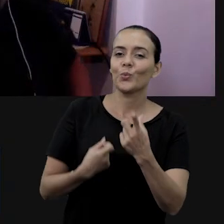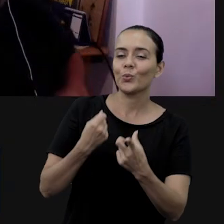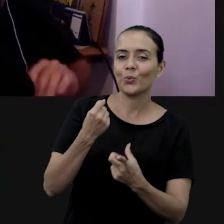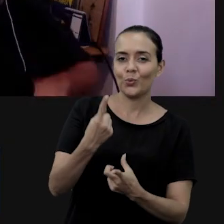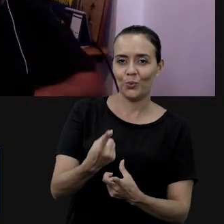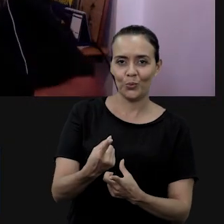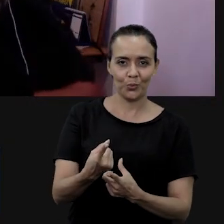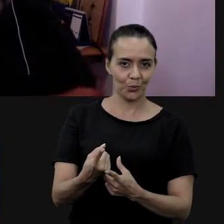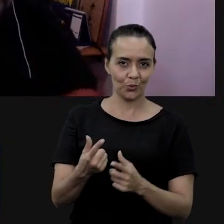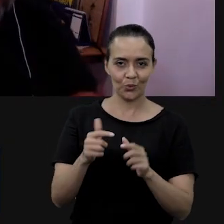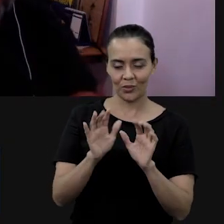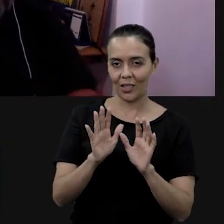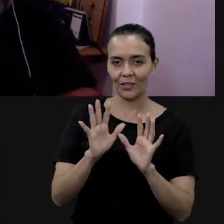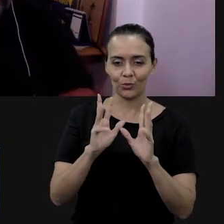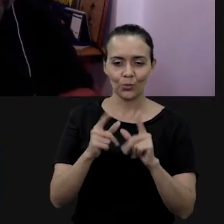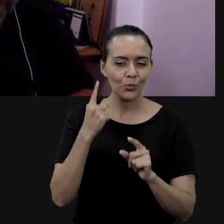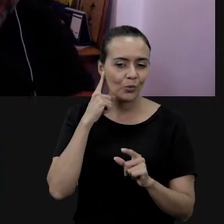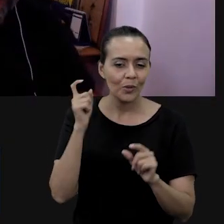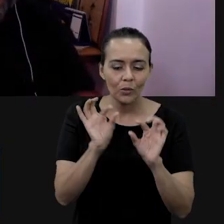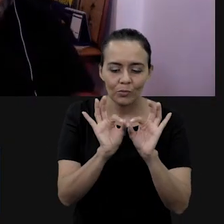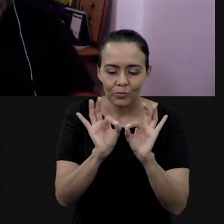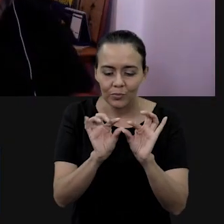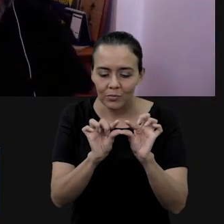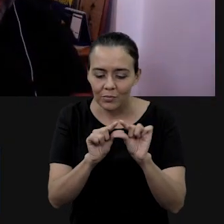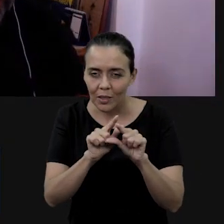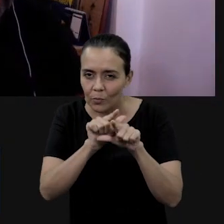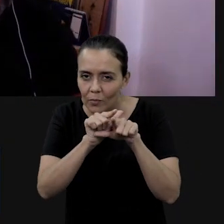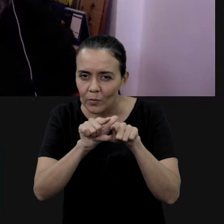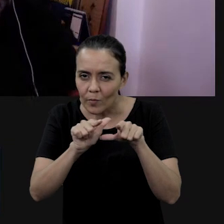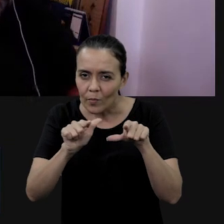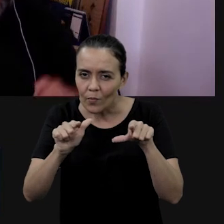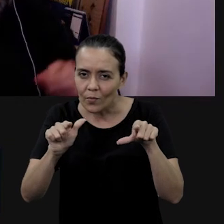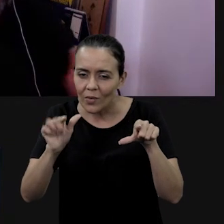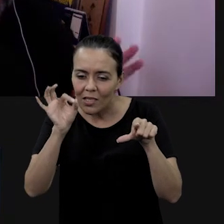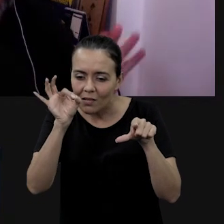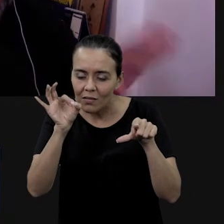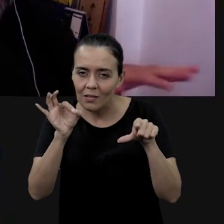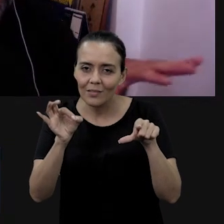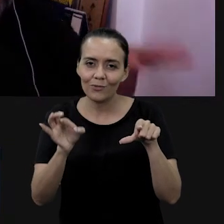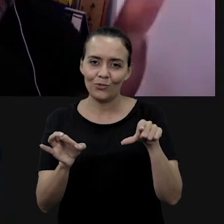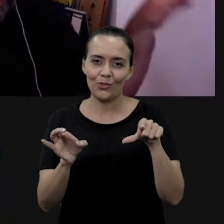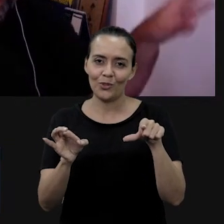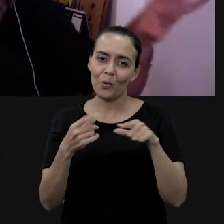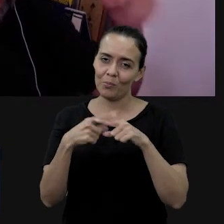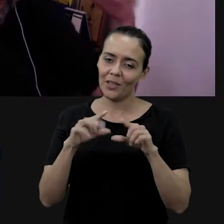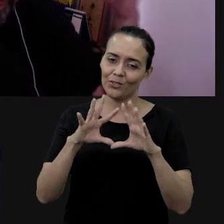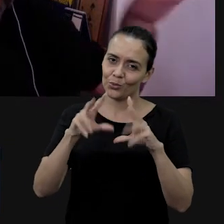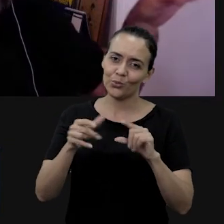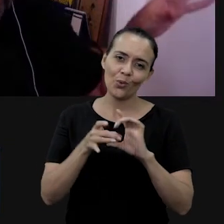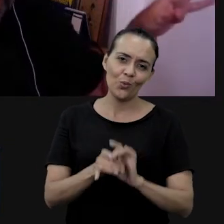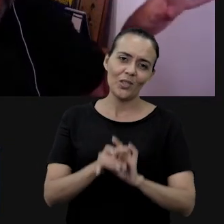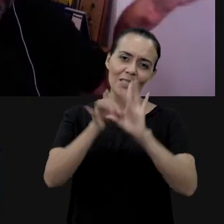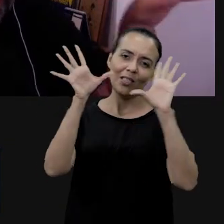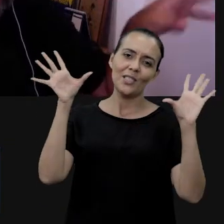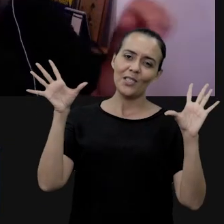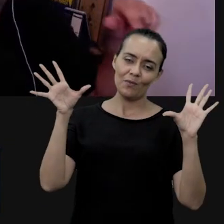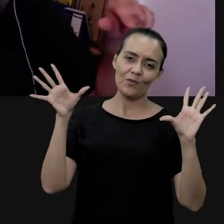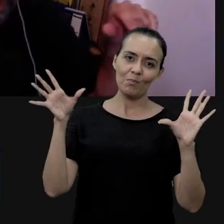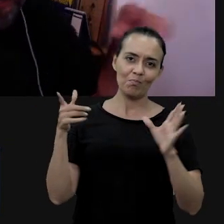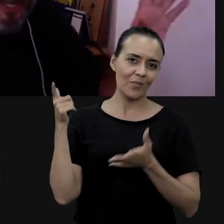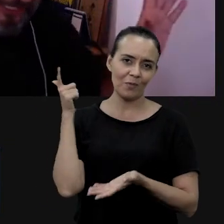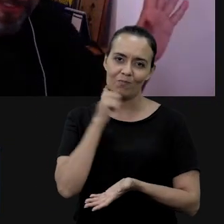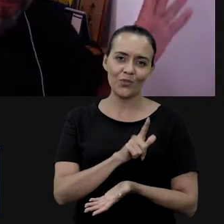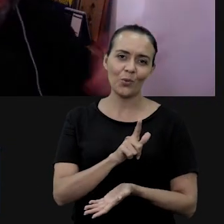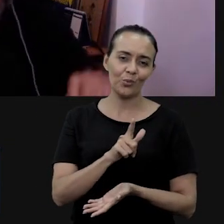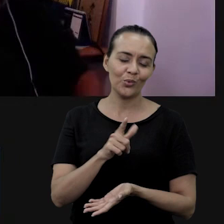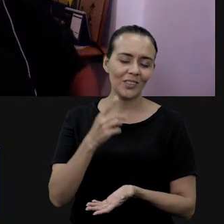o que alguém foi lá e digitou e purificou e limpou, né? Mas ter esses arquivos de áudio abertos, vai